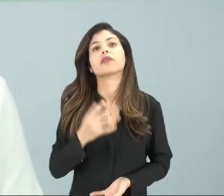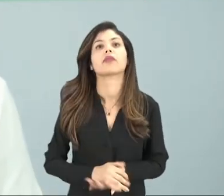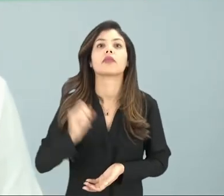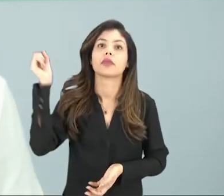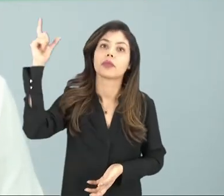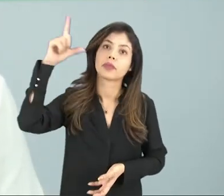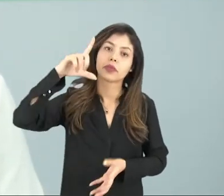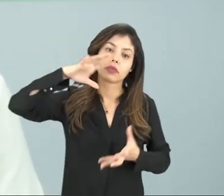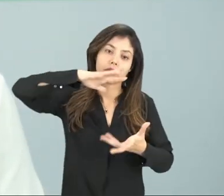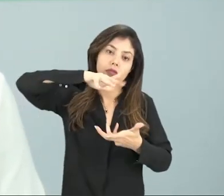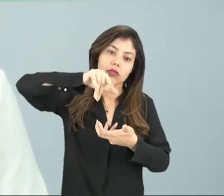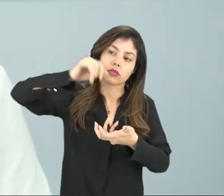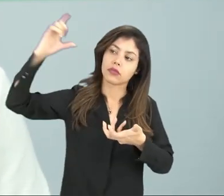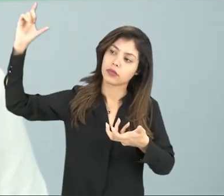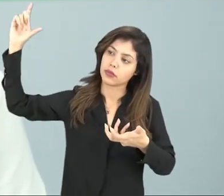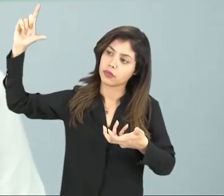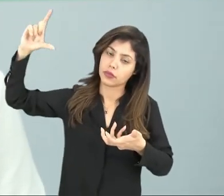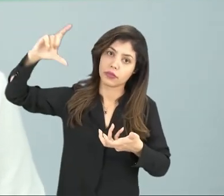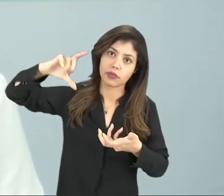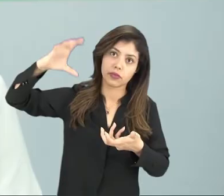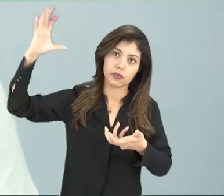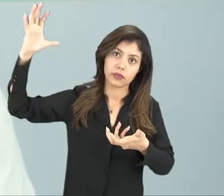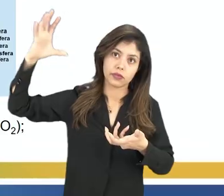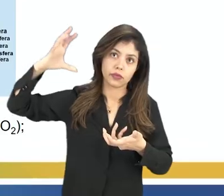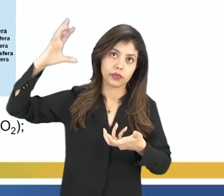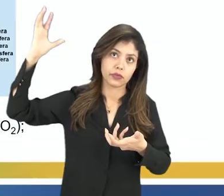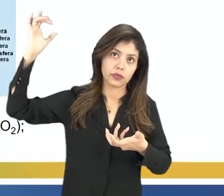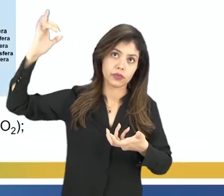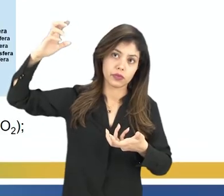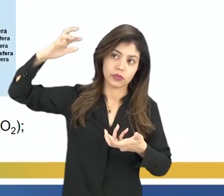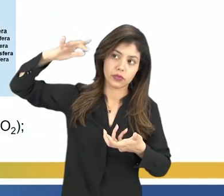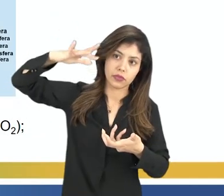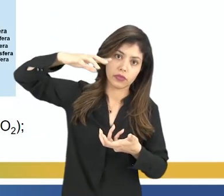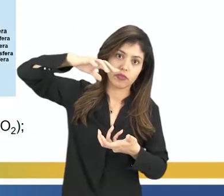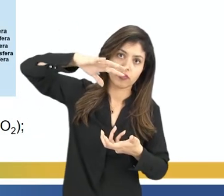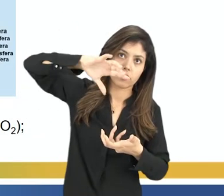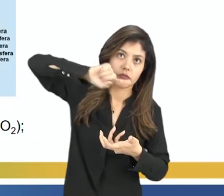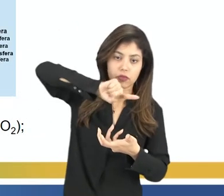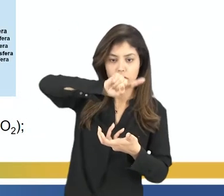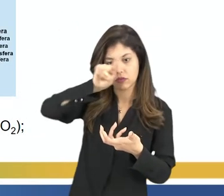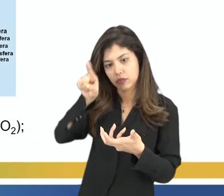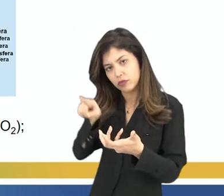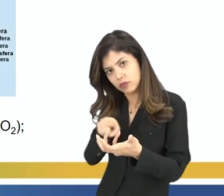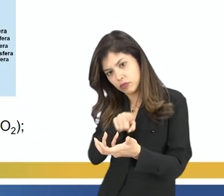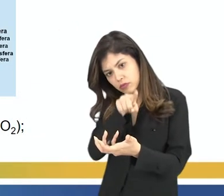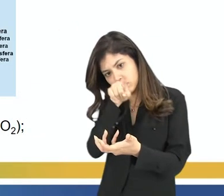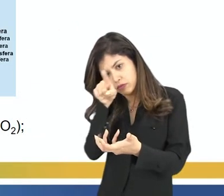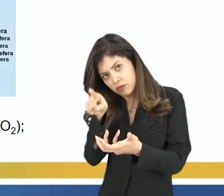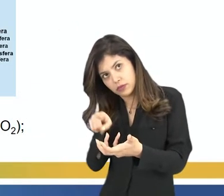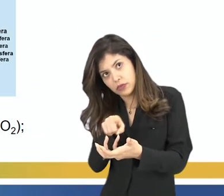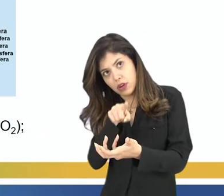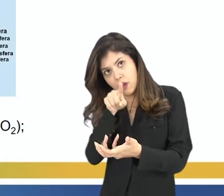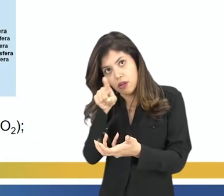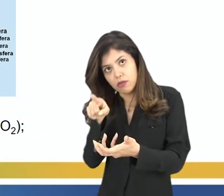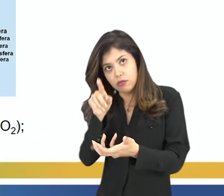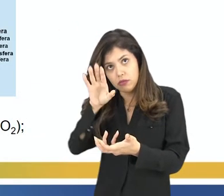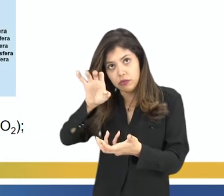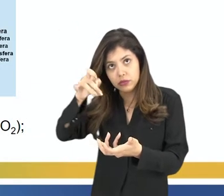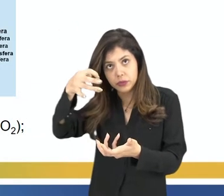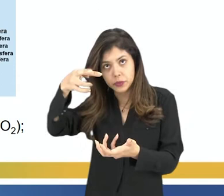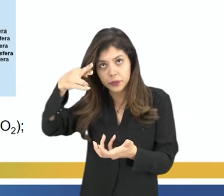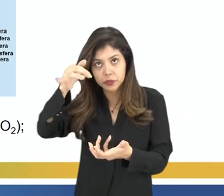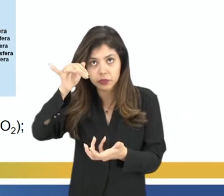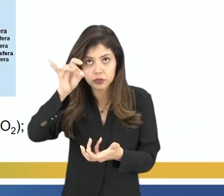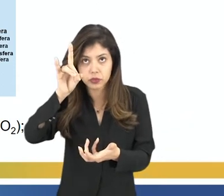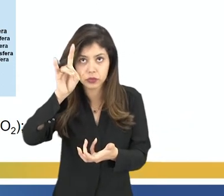a luz do sol ó nós temos a camada de ozônio beleza que fica na estratosfera